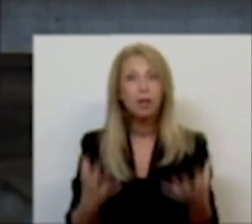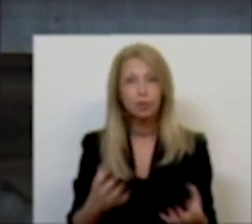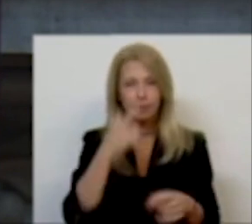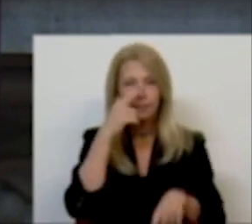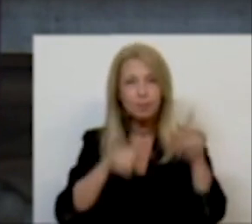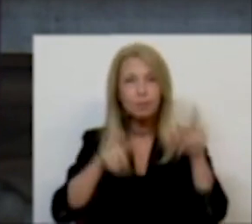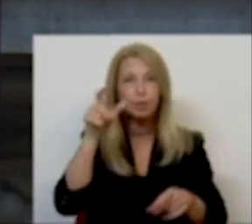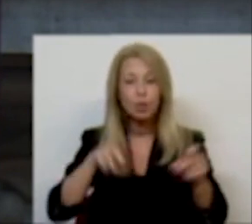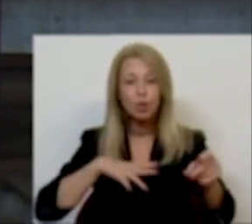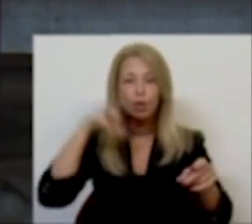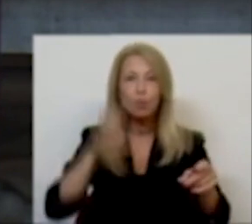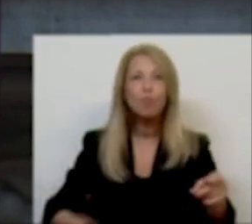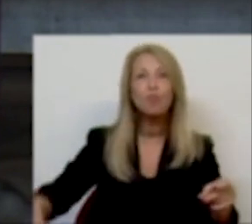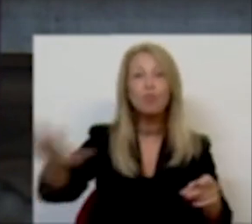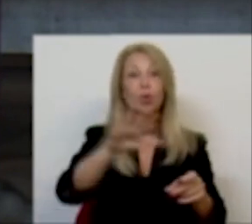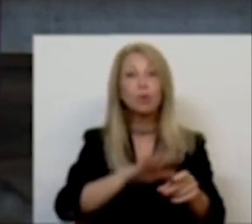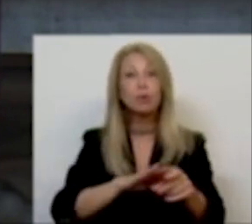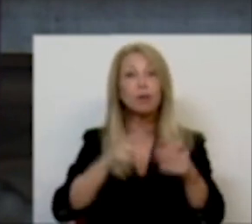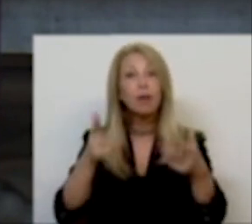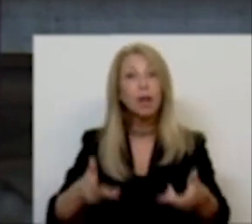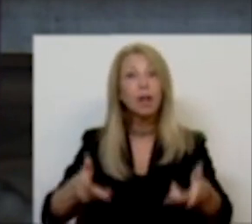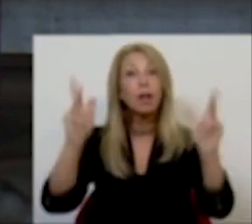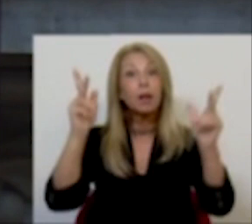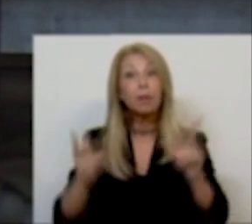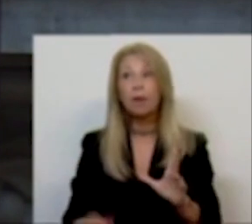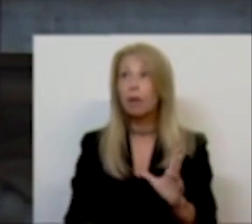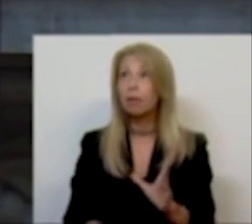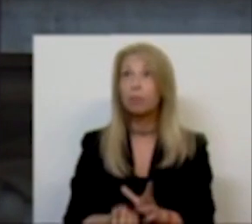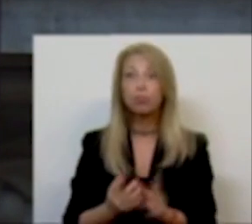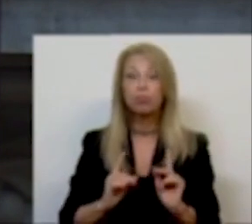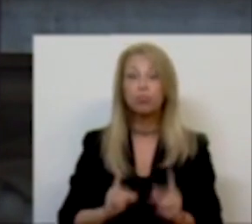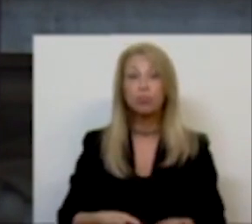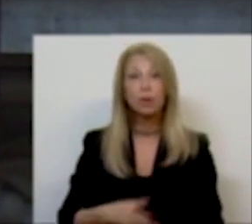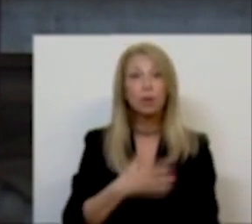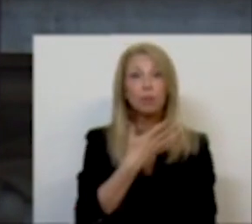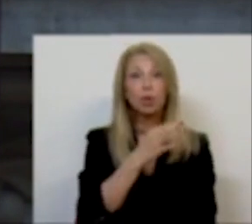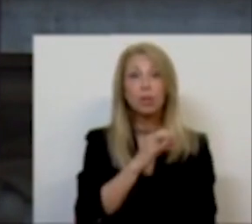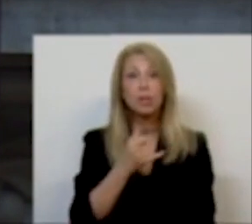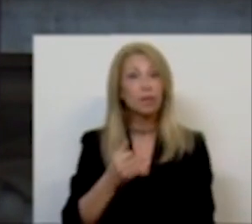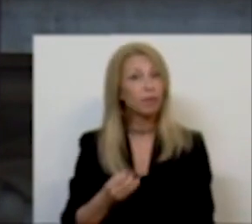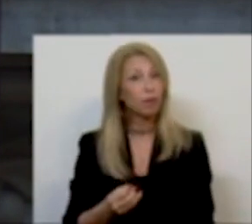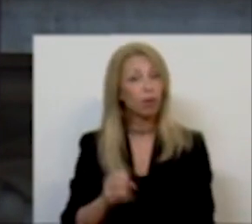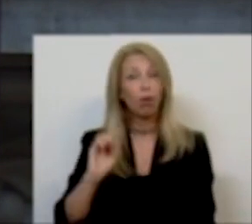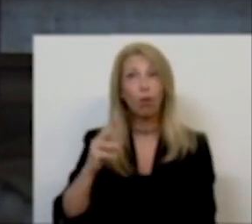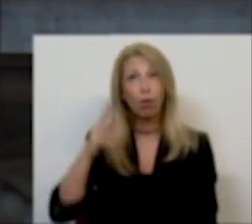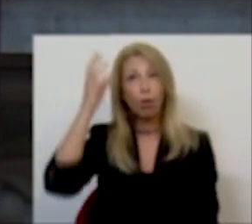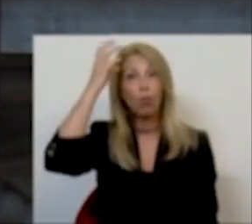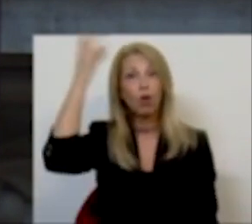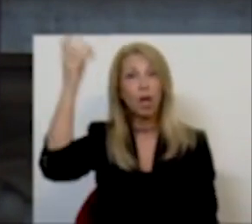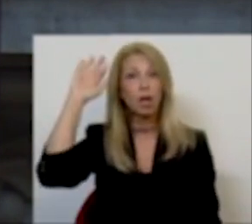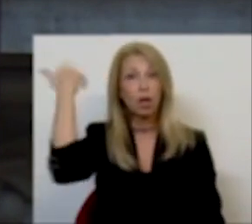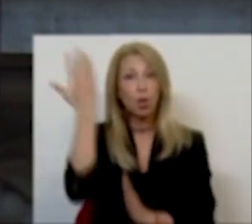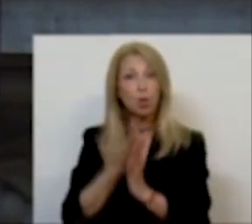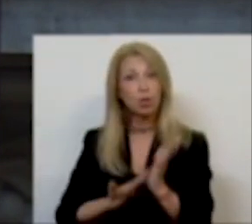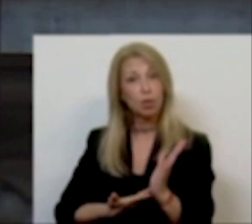portugueses, a liberdade não nasceu em 1820, não nasceu com a monarquia constitucional ou